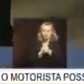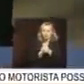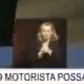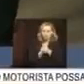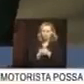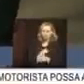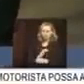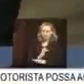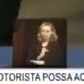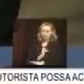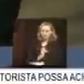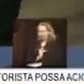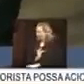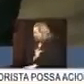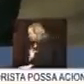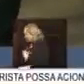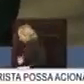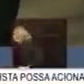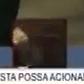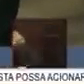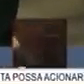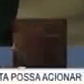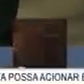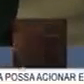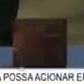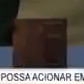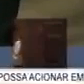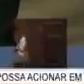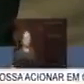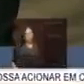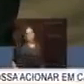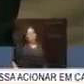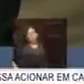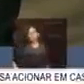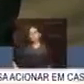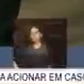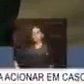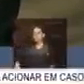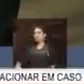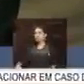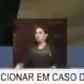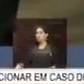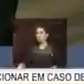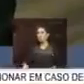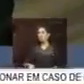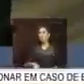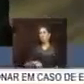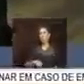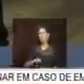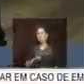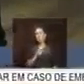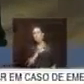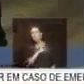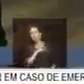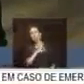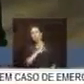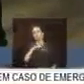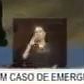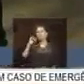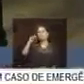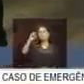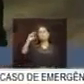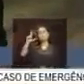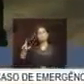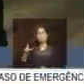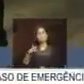Policial civil. São seis PMs. O senhor disse que tinha... Não, são seis. São seis. Eu